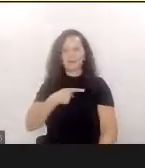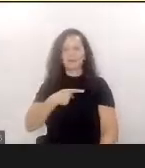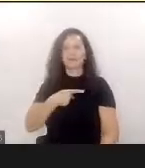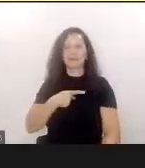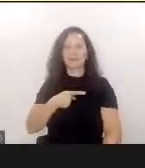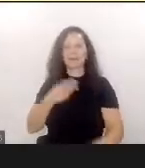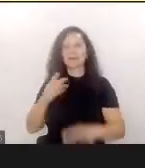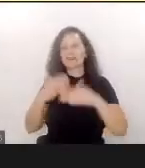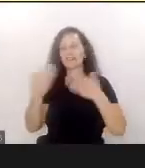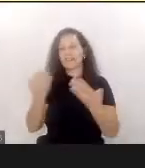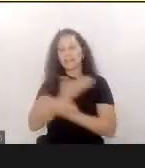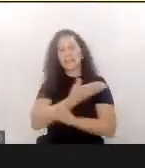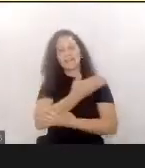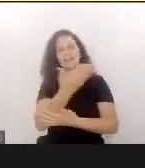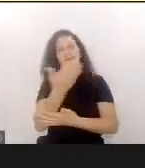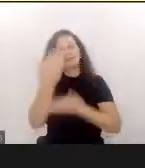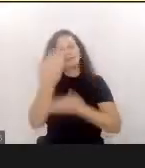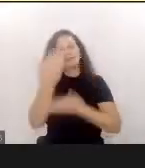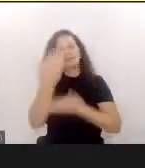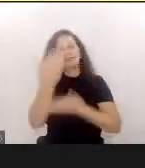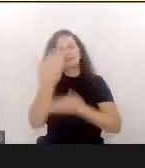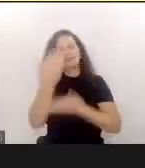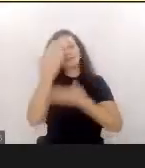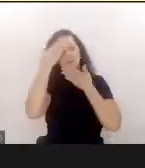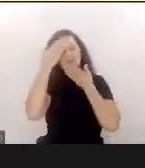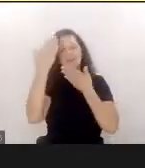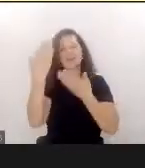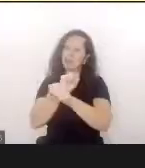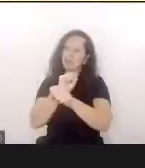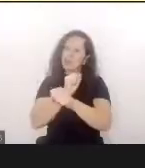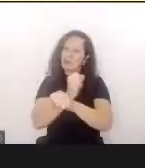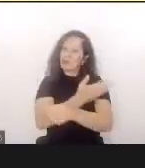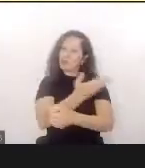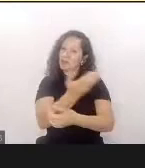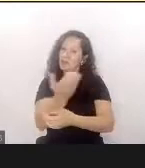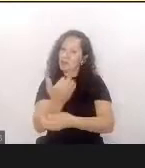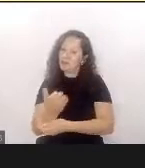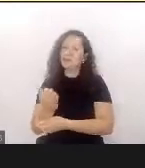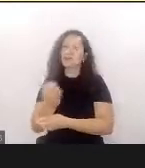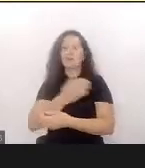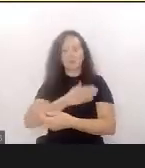muito obrigado, tomara que tenha sido útil para vocês, e